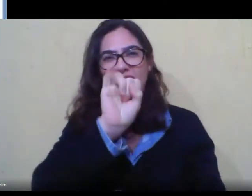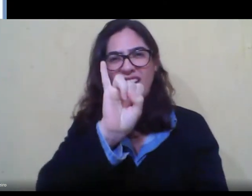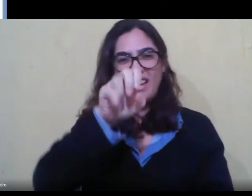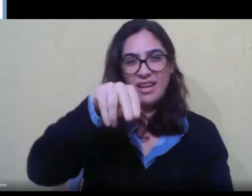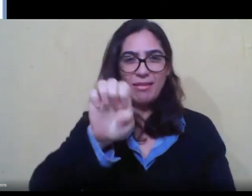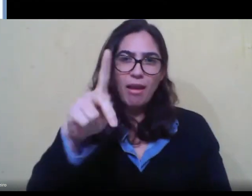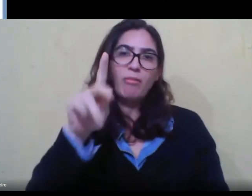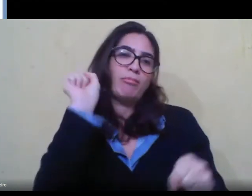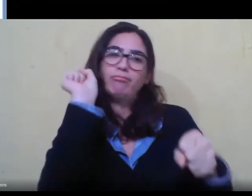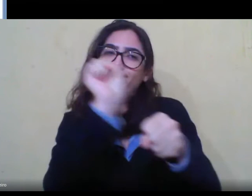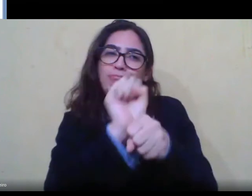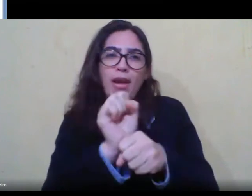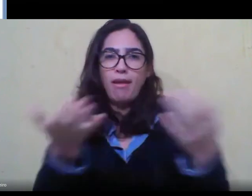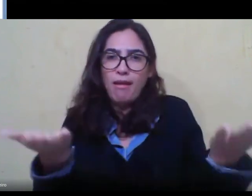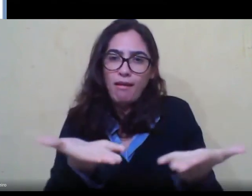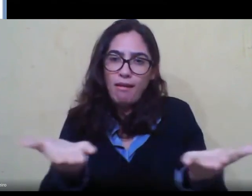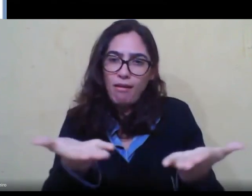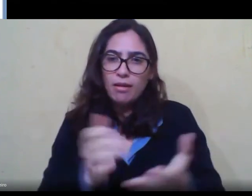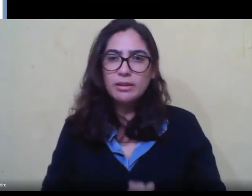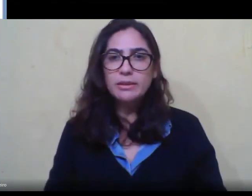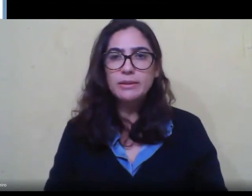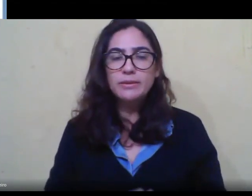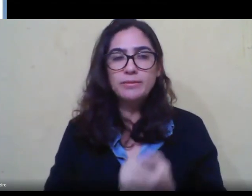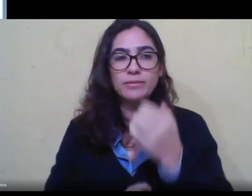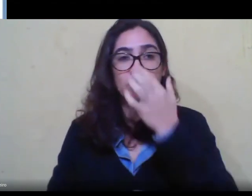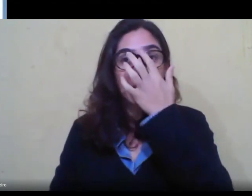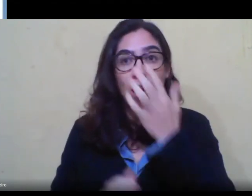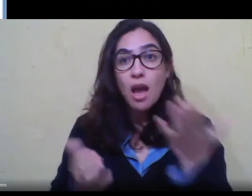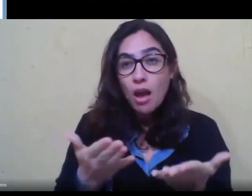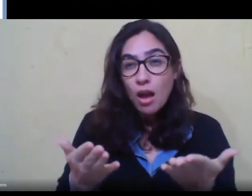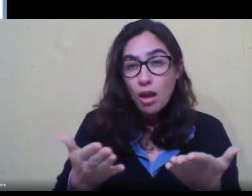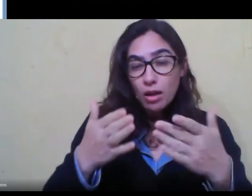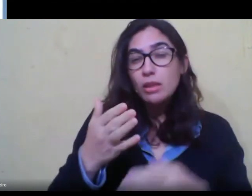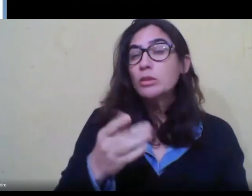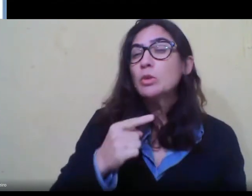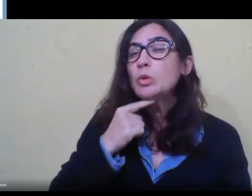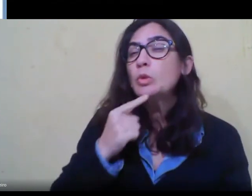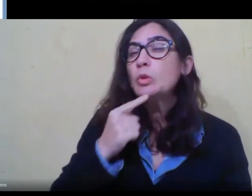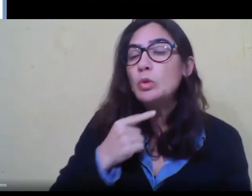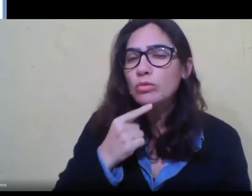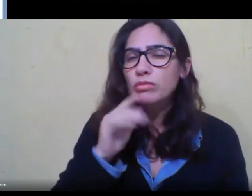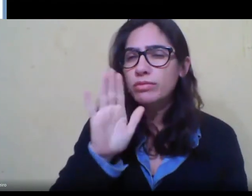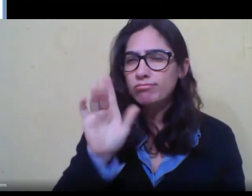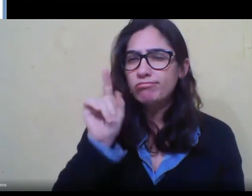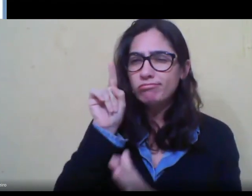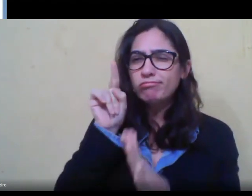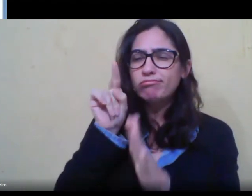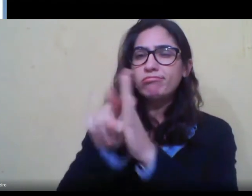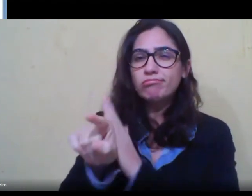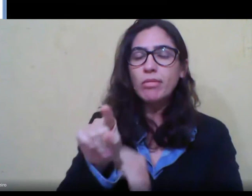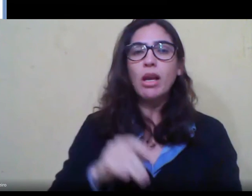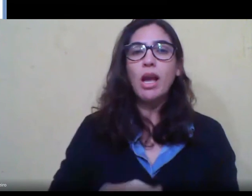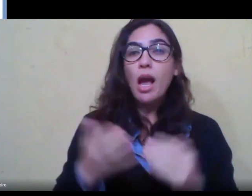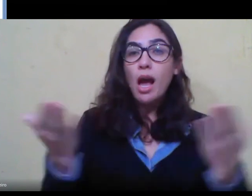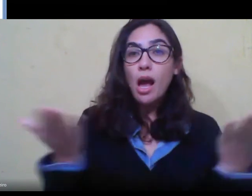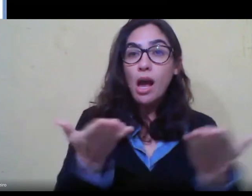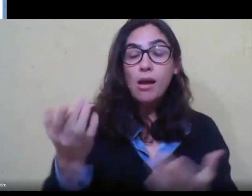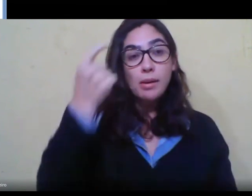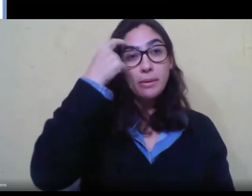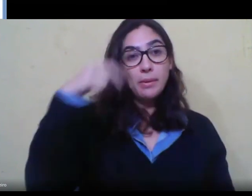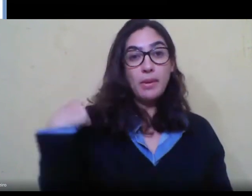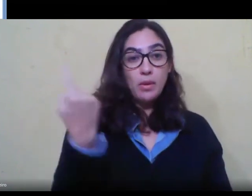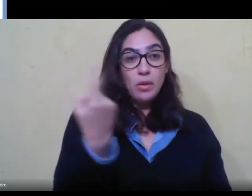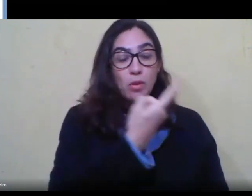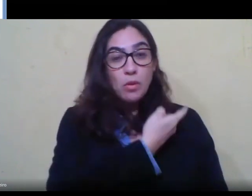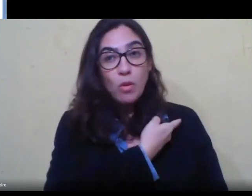só uma dúvida, será que para a gente não nos resguarda, de repente a gente, na bibliografia básica e na bibliografia complementar, a